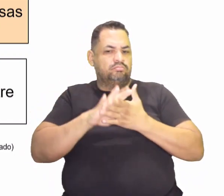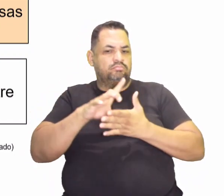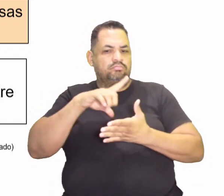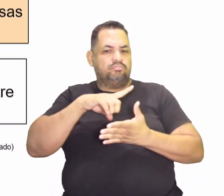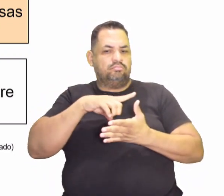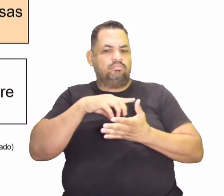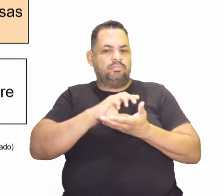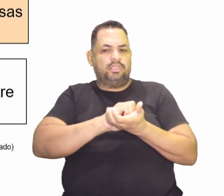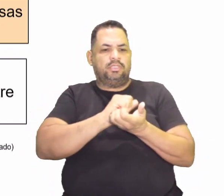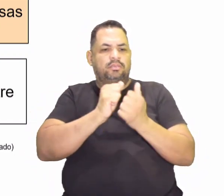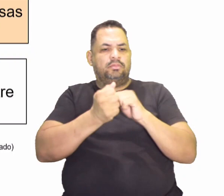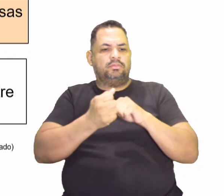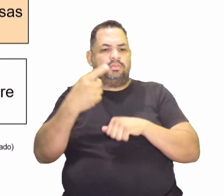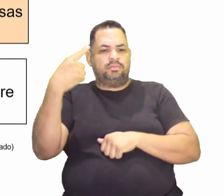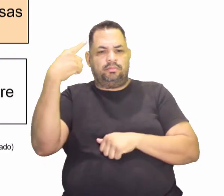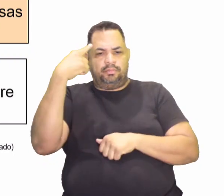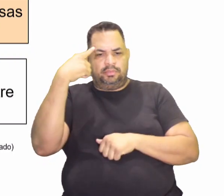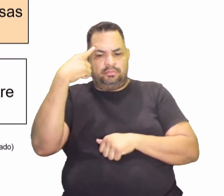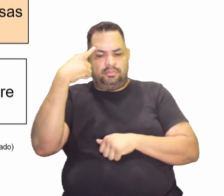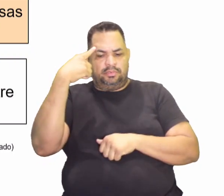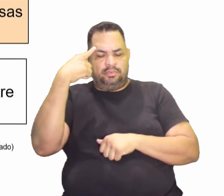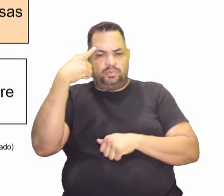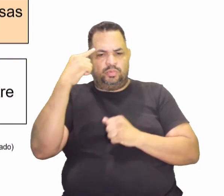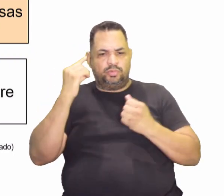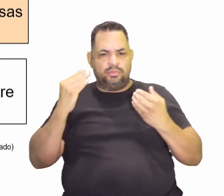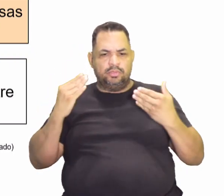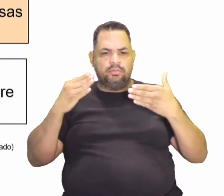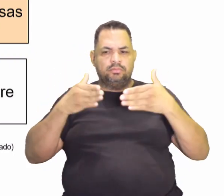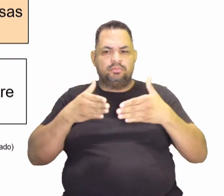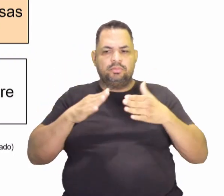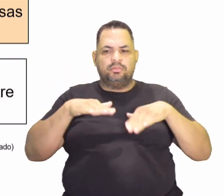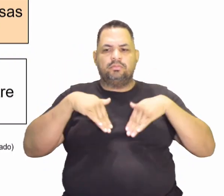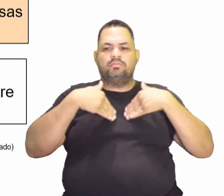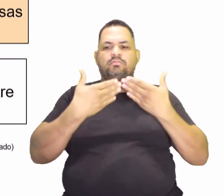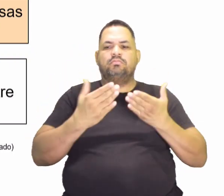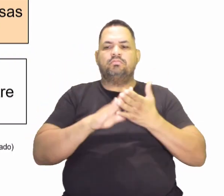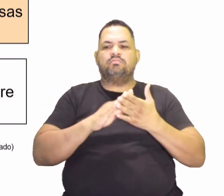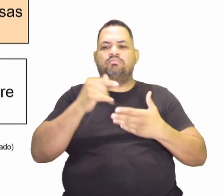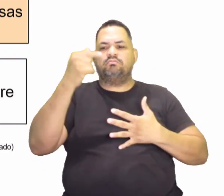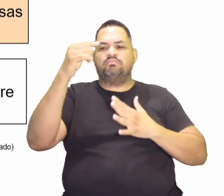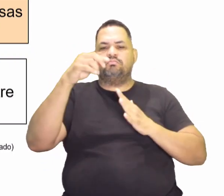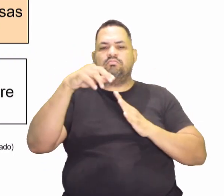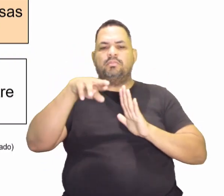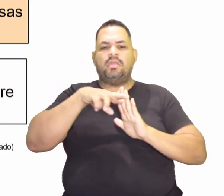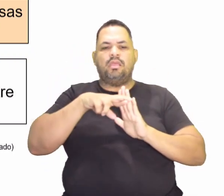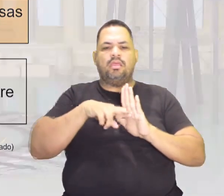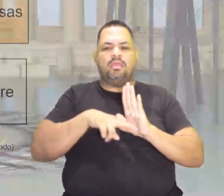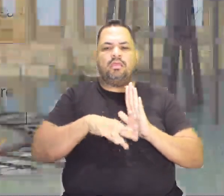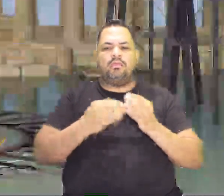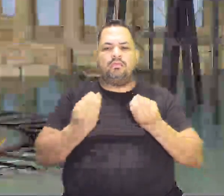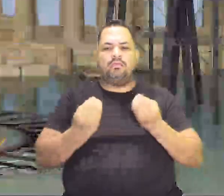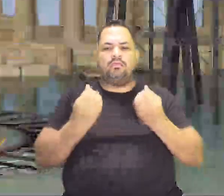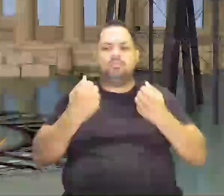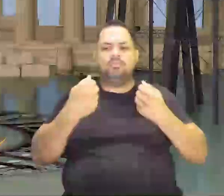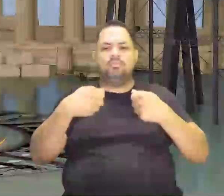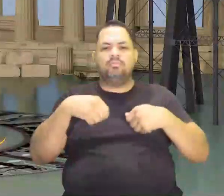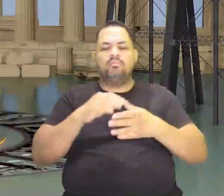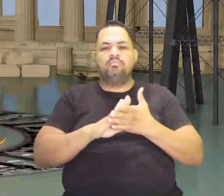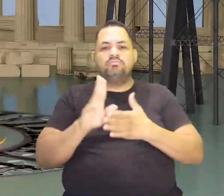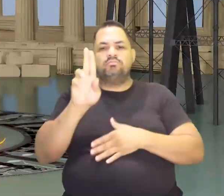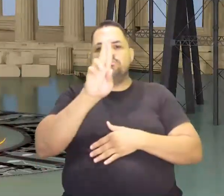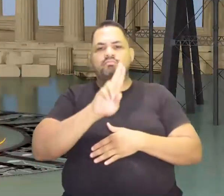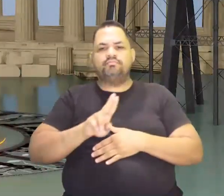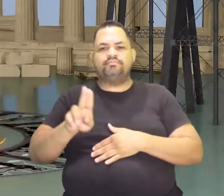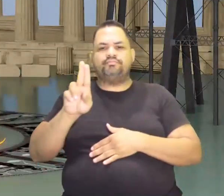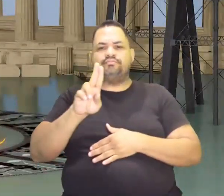há adequação entre o pensamento e o objeto? Que tipo de critério podemos usar? Do âmbito da filosofia. Vocês estão